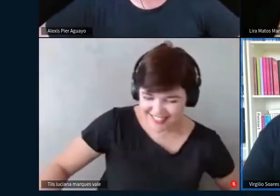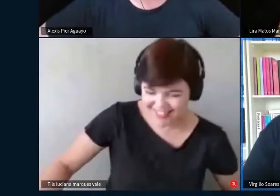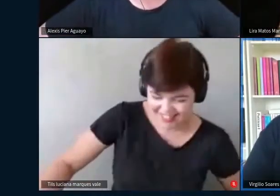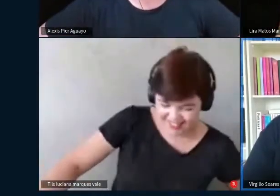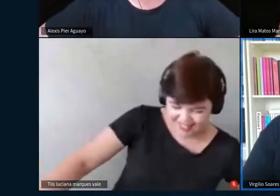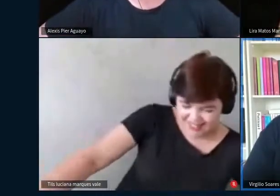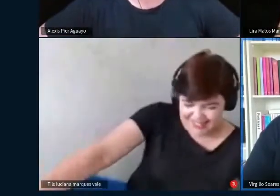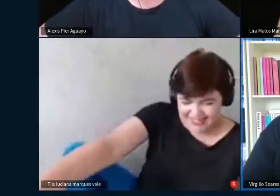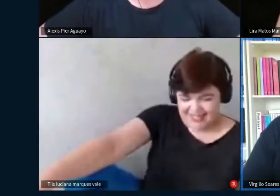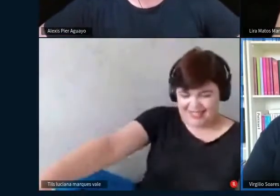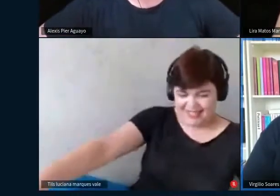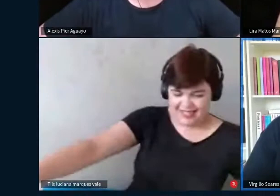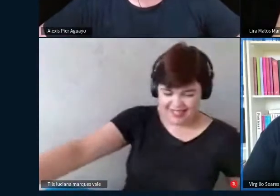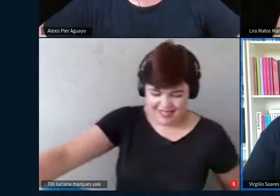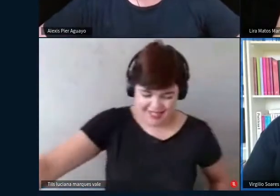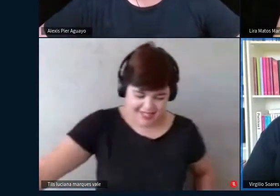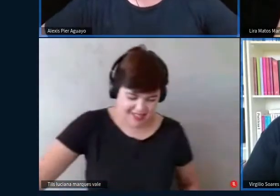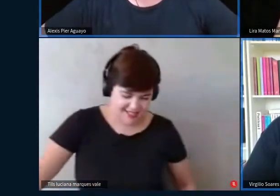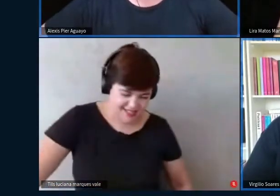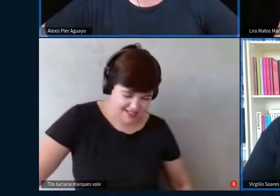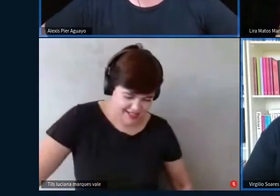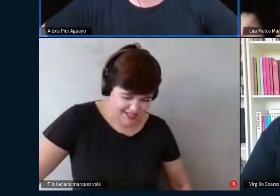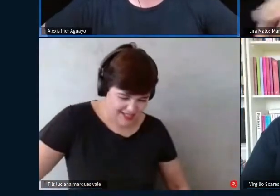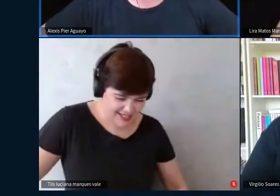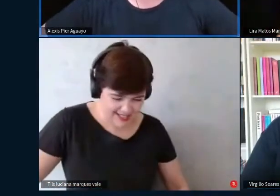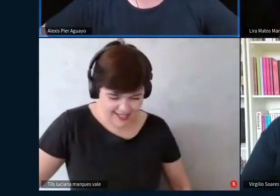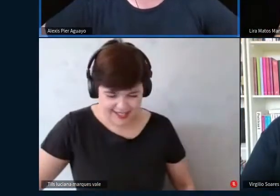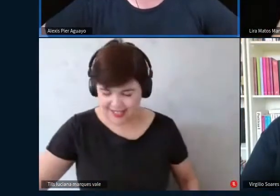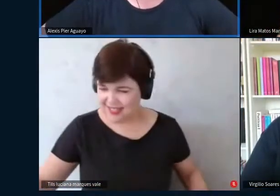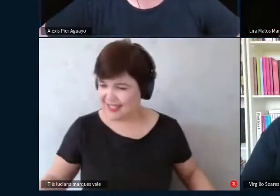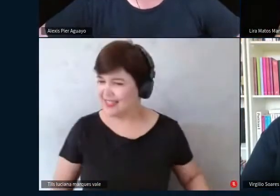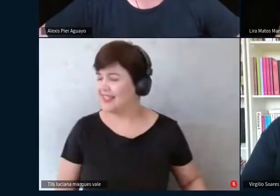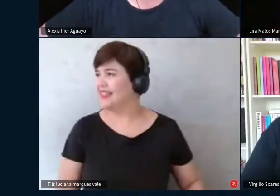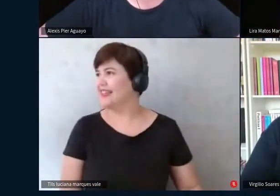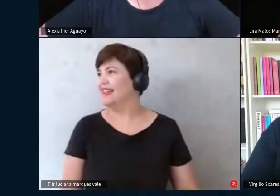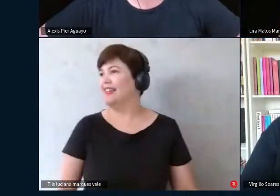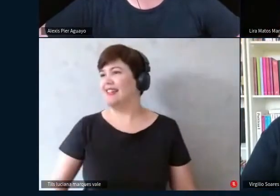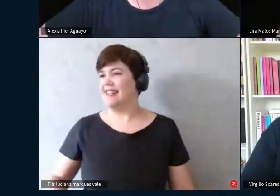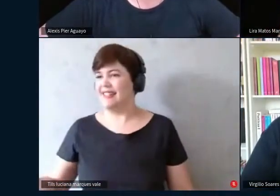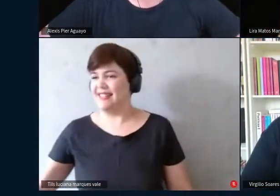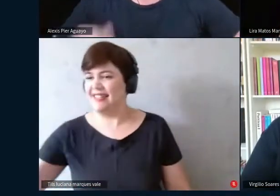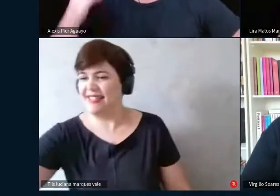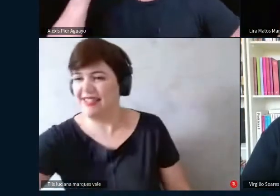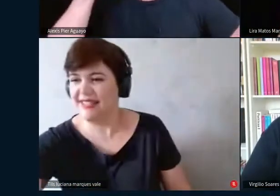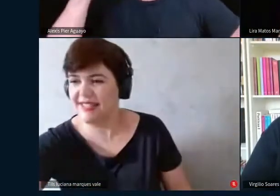Eita ferro, hein, Pierre? Olha só. Porra, meu.